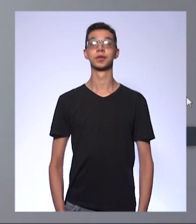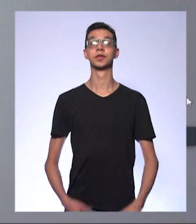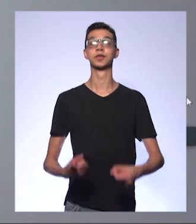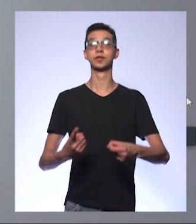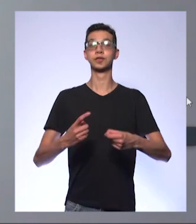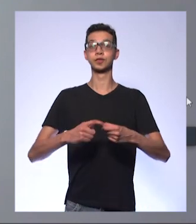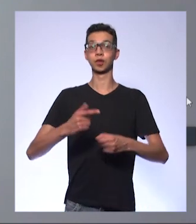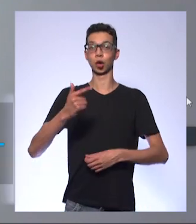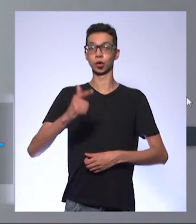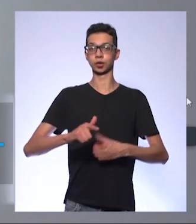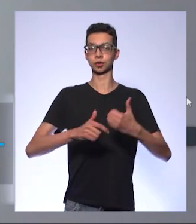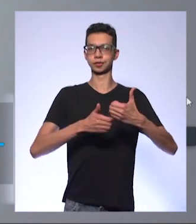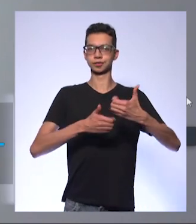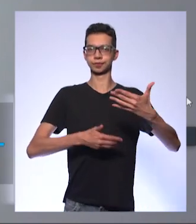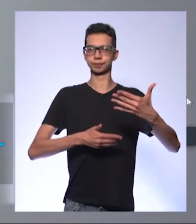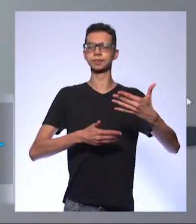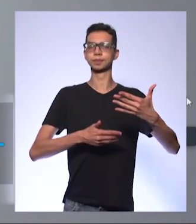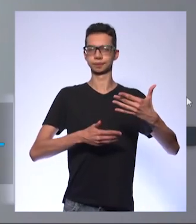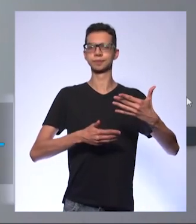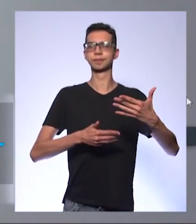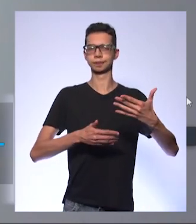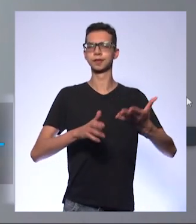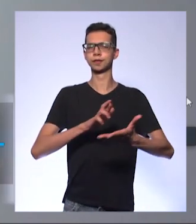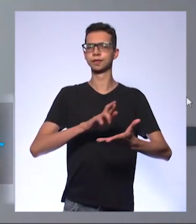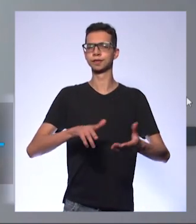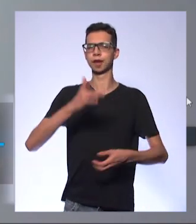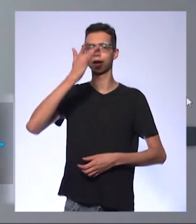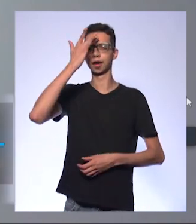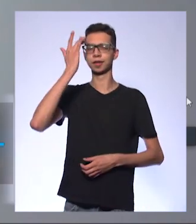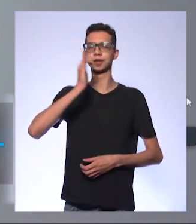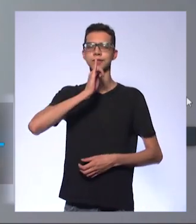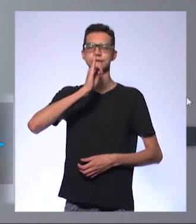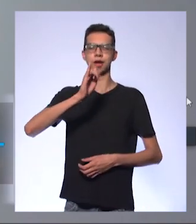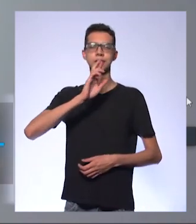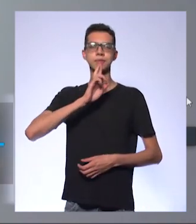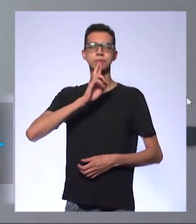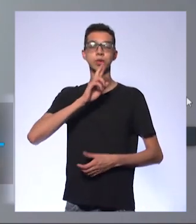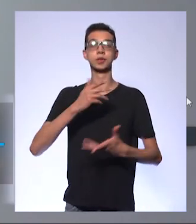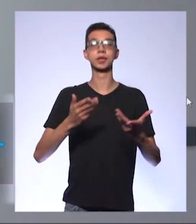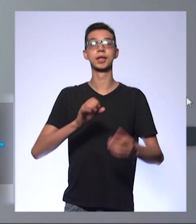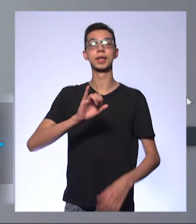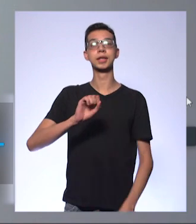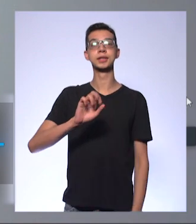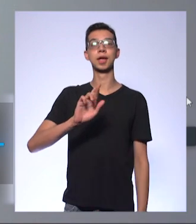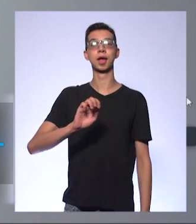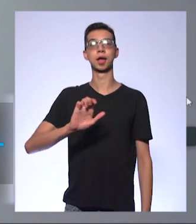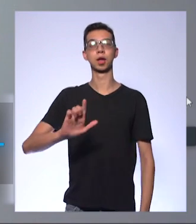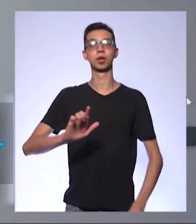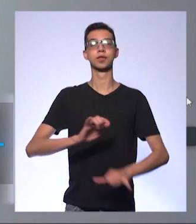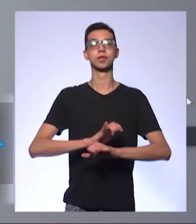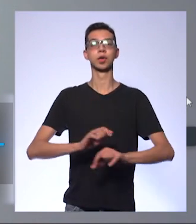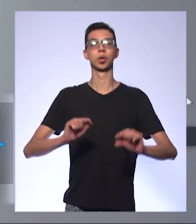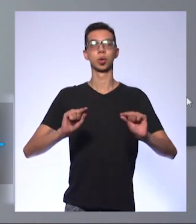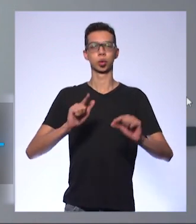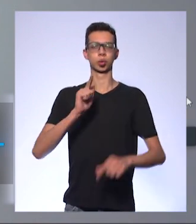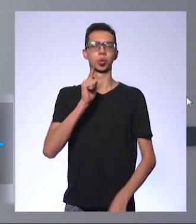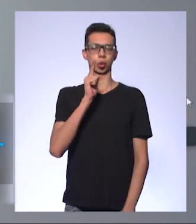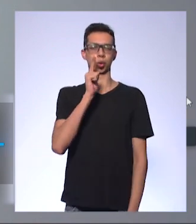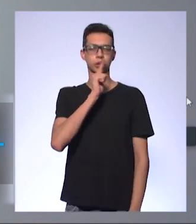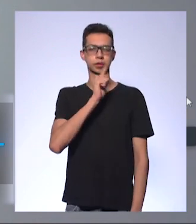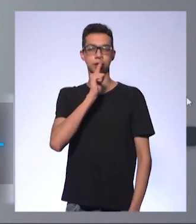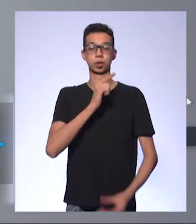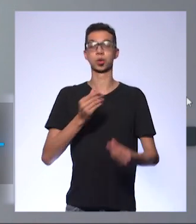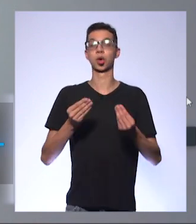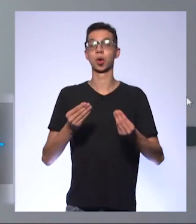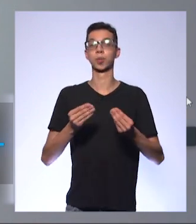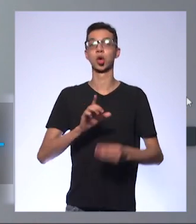Voltando aqui do chat, né, bastante interação, Dani. O Israel colocou assim que consegue absorver pelo